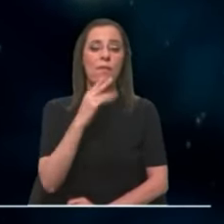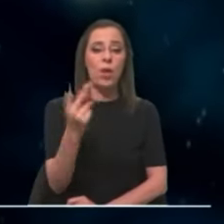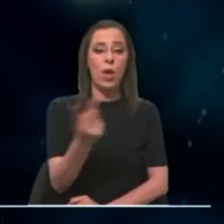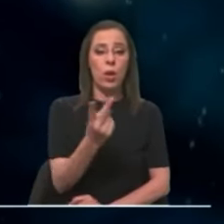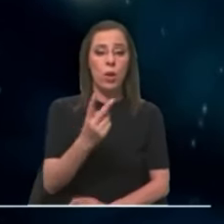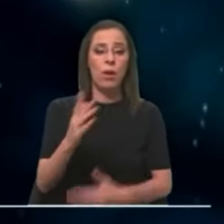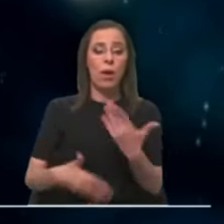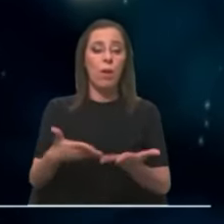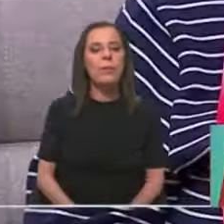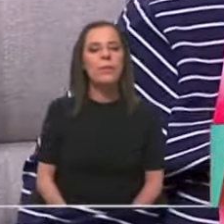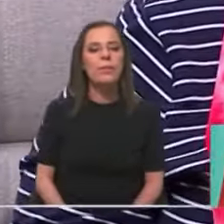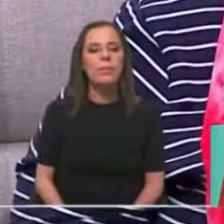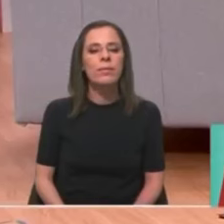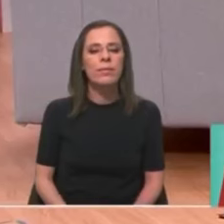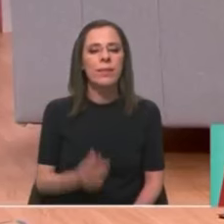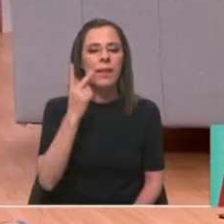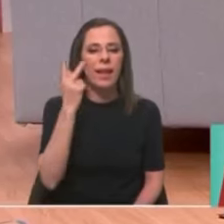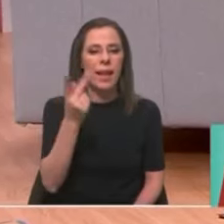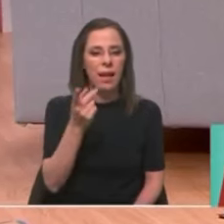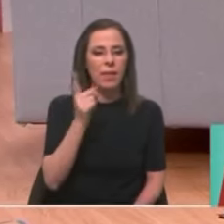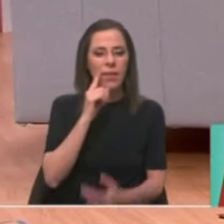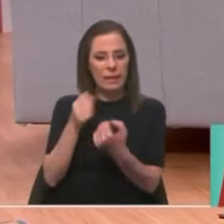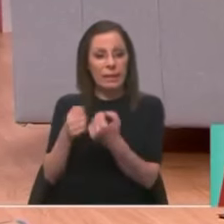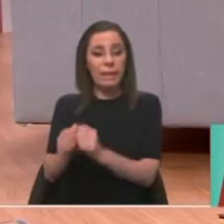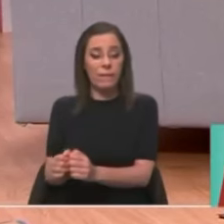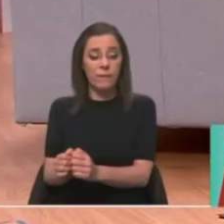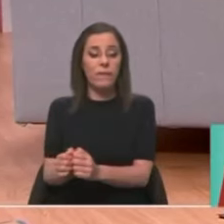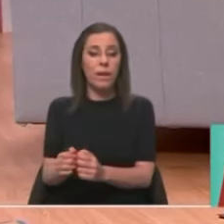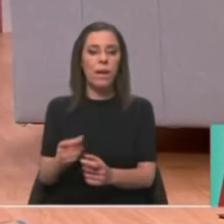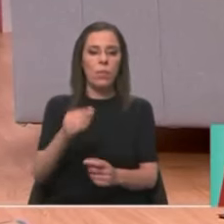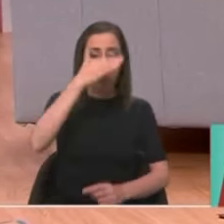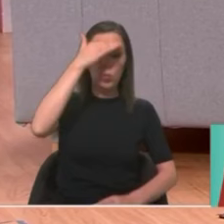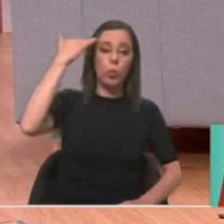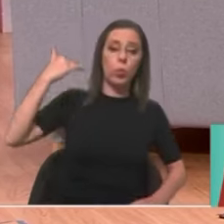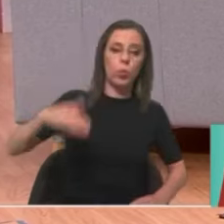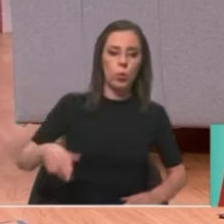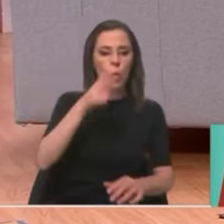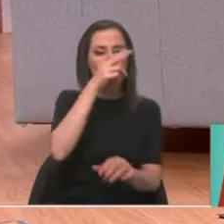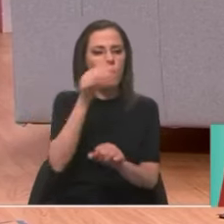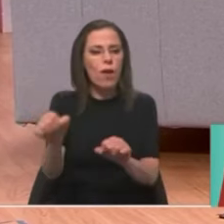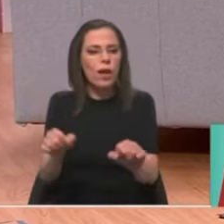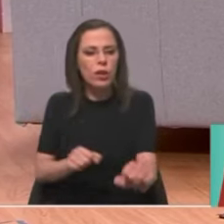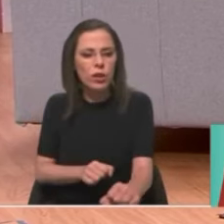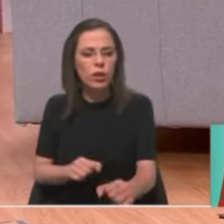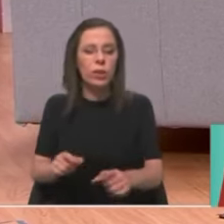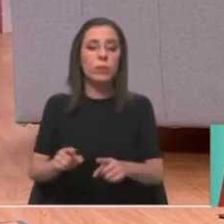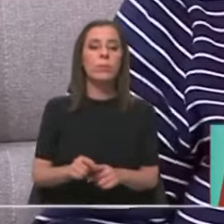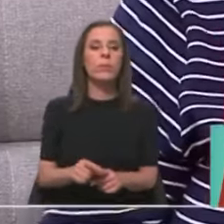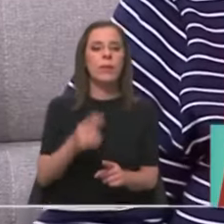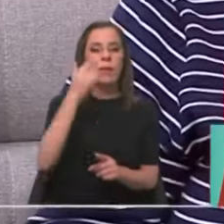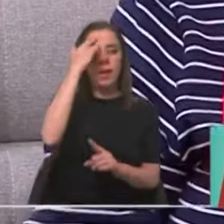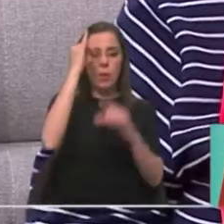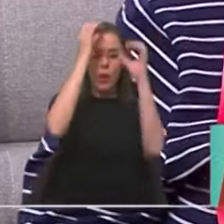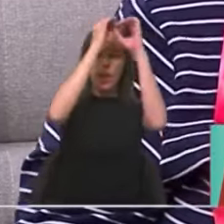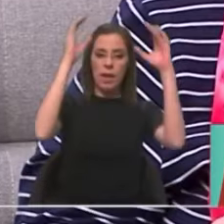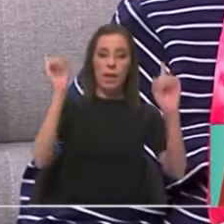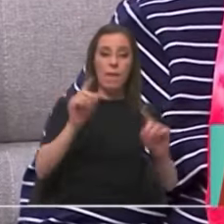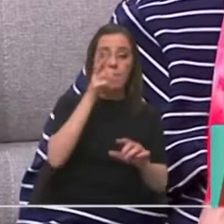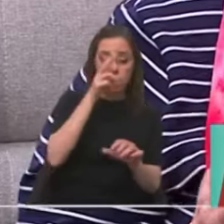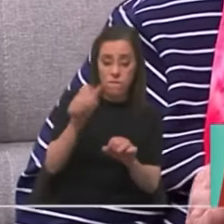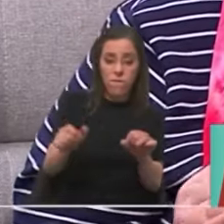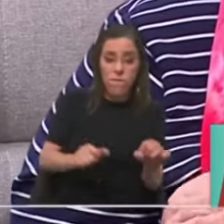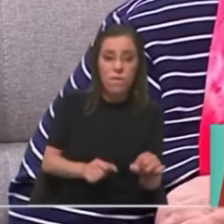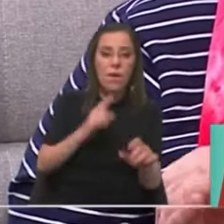que entretanto nasceram. A vida da clandestinidade era muito dura. O fascismo não é uma ideia política, não é nada. O fascismo é